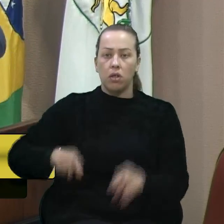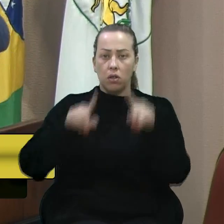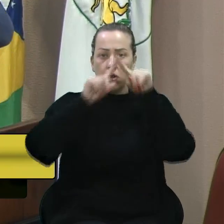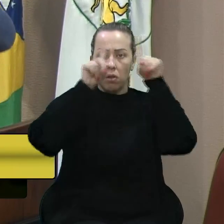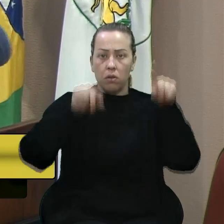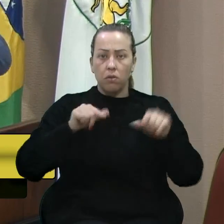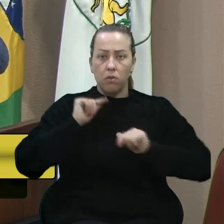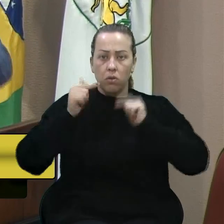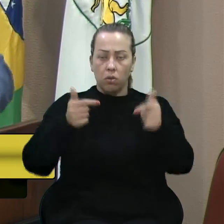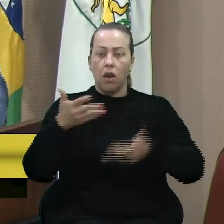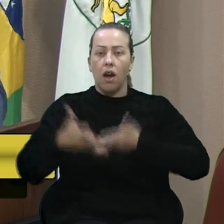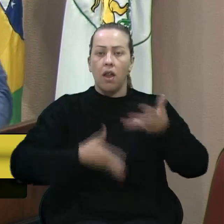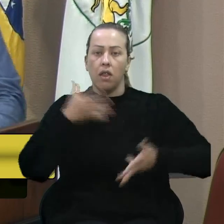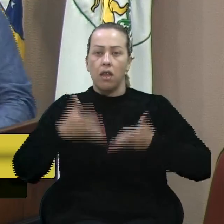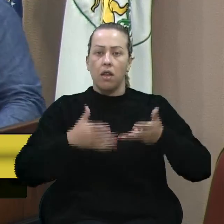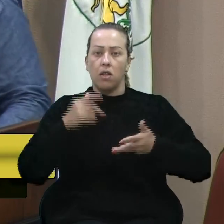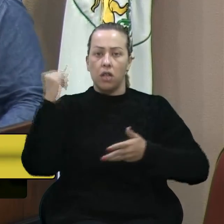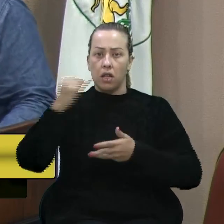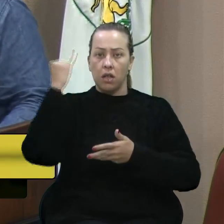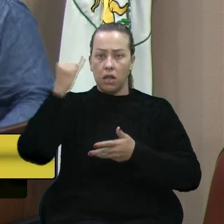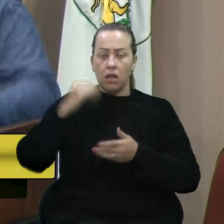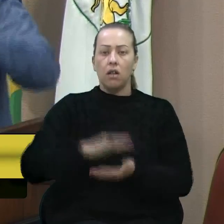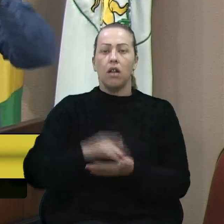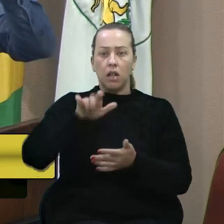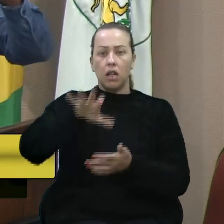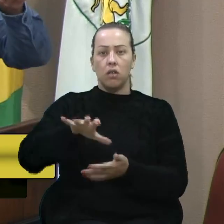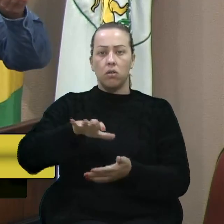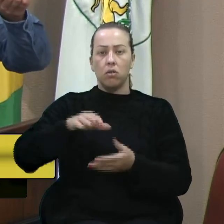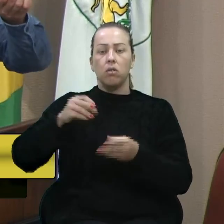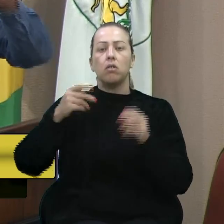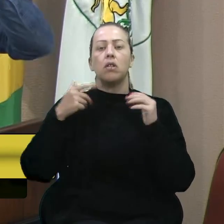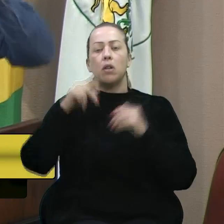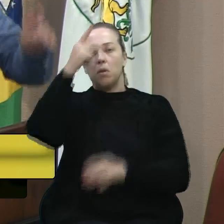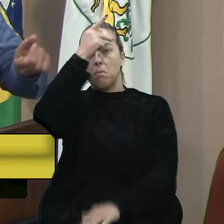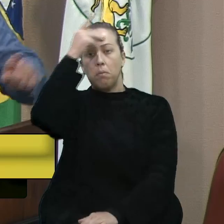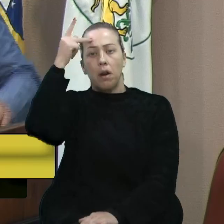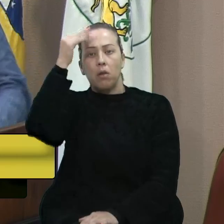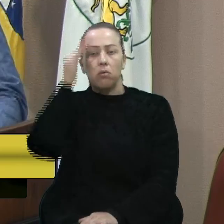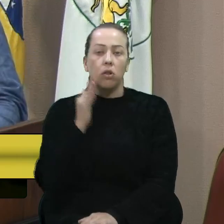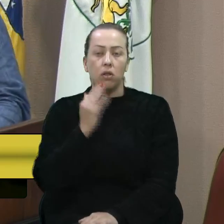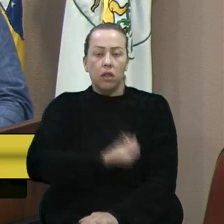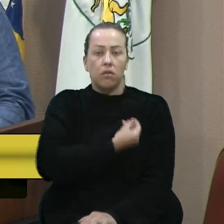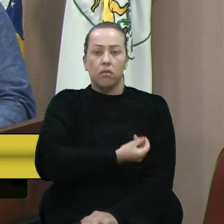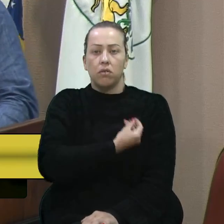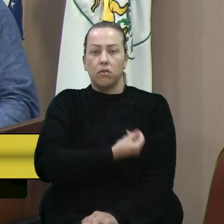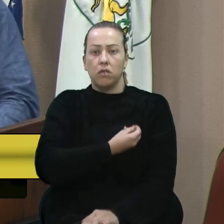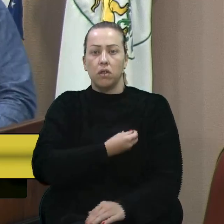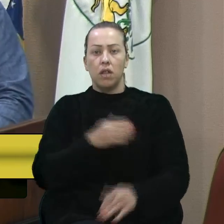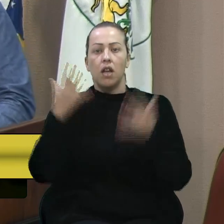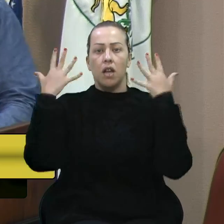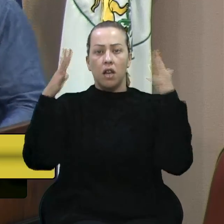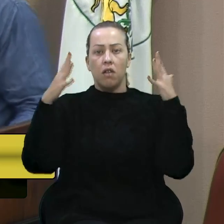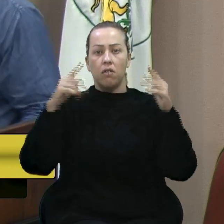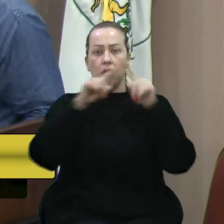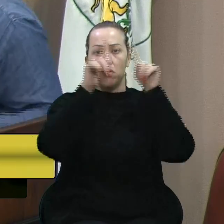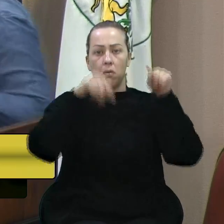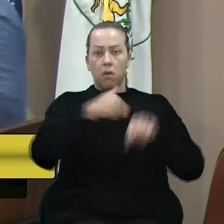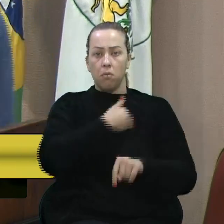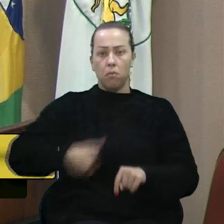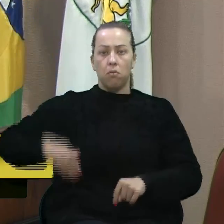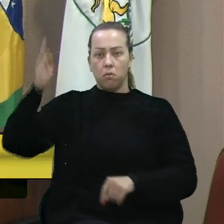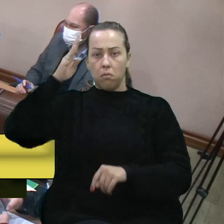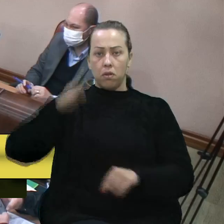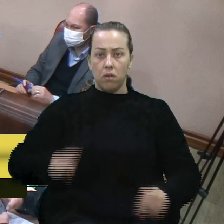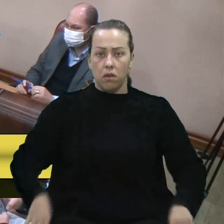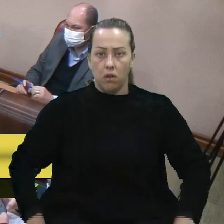dar conta de serviços que são essenciais. Era isso, Paulo Freire vive e viva ao serviço público brasileiro.